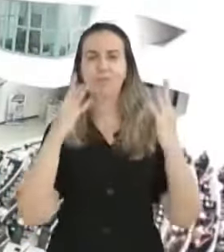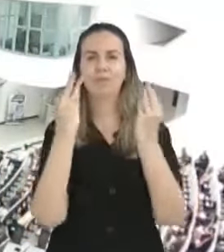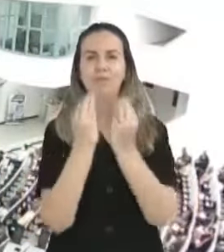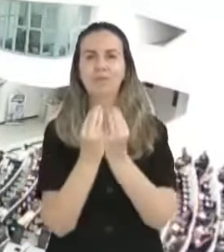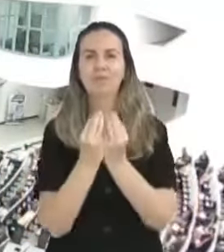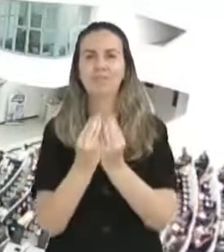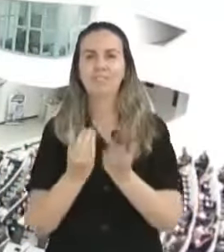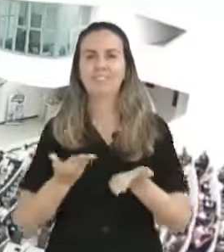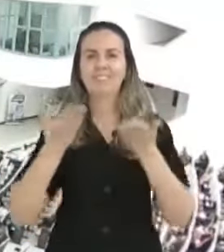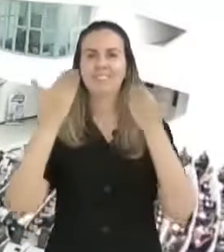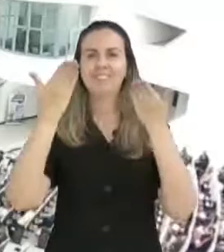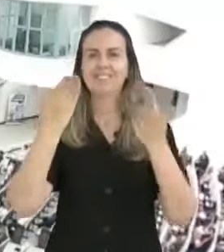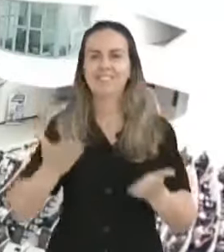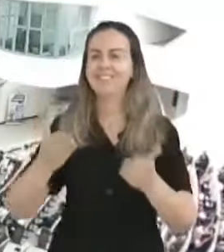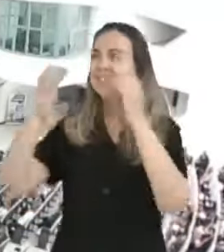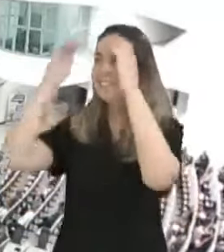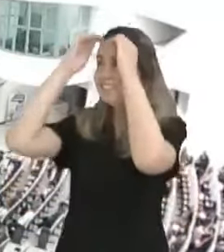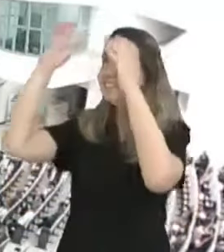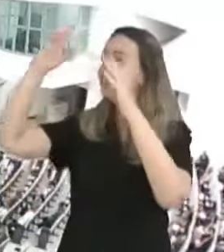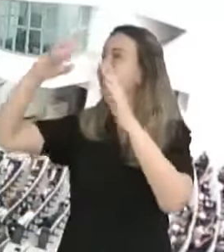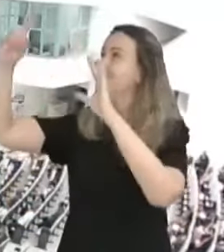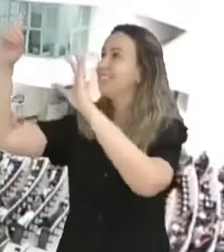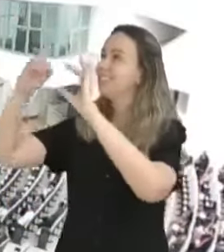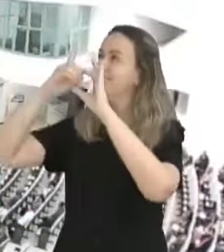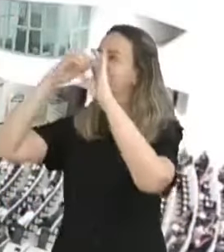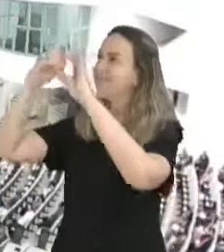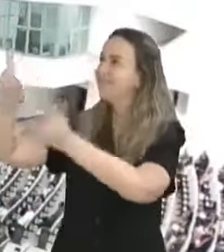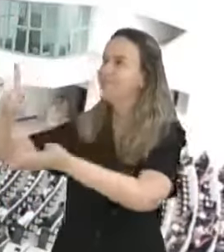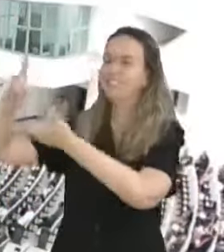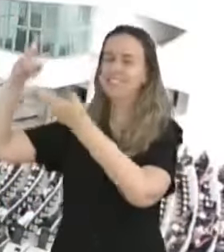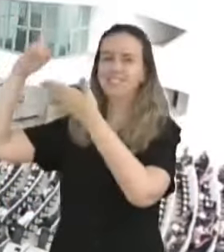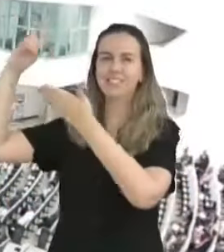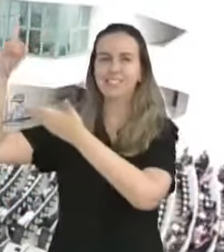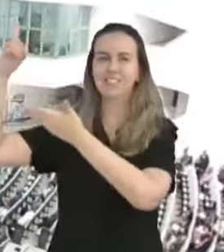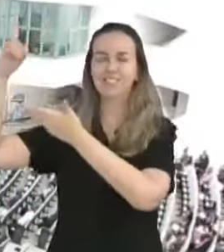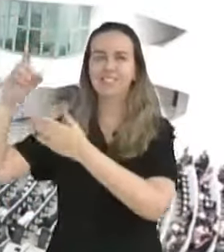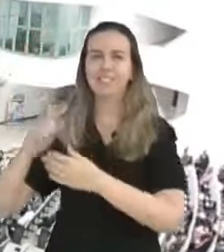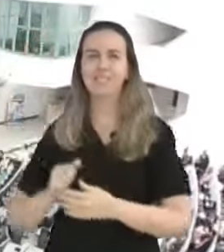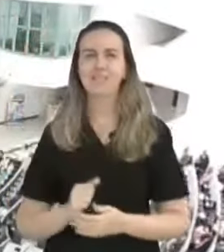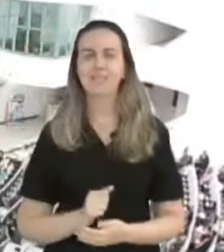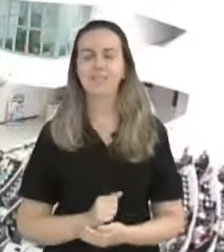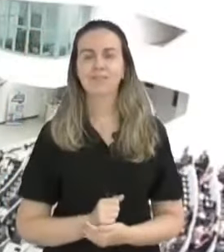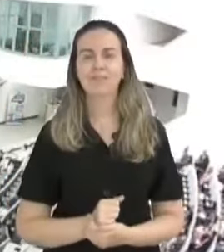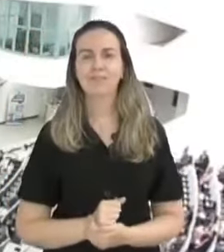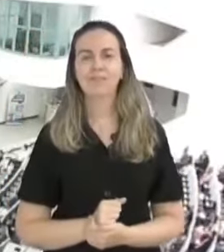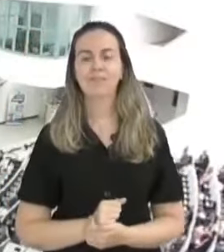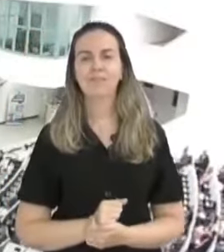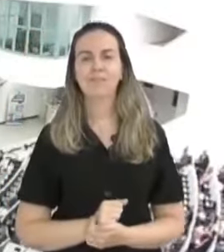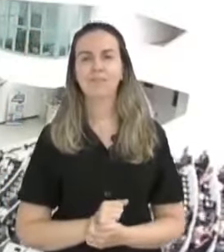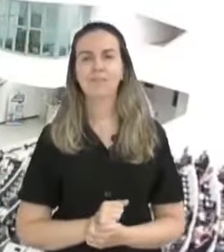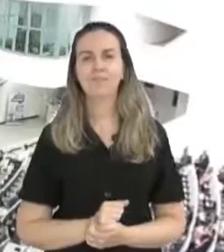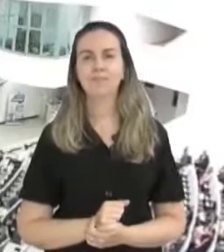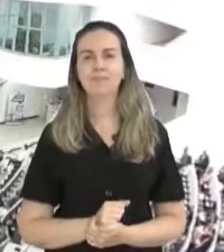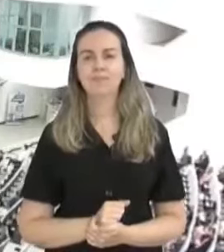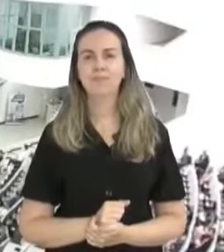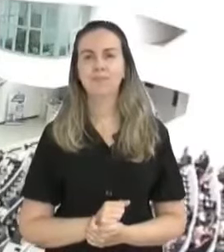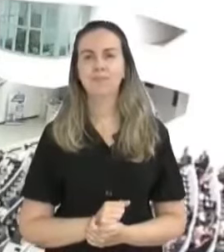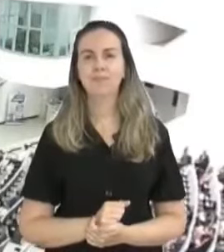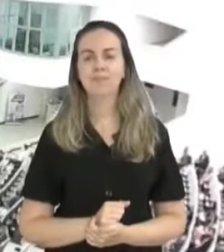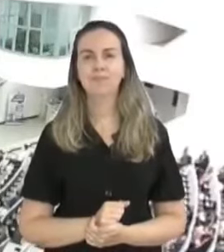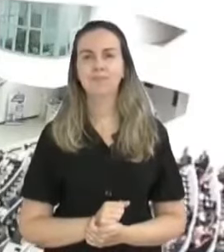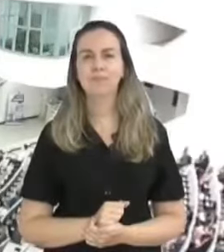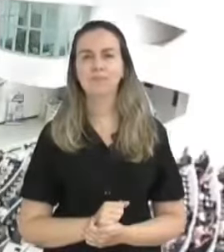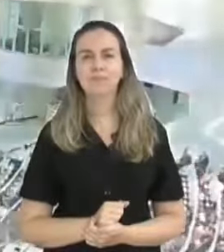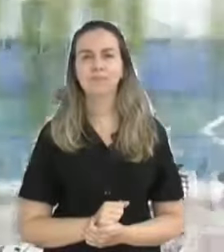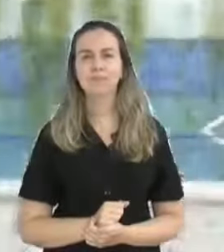se renovará. Está escrito lá no Salmo 51 e no versículo